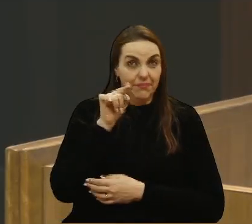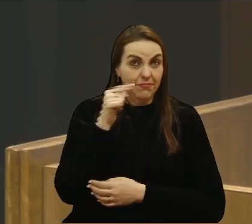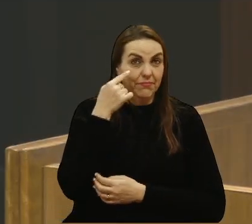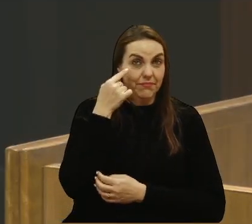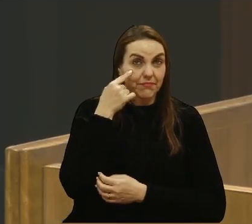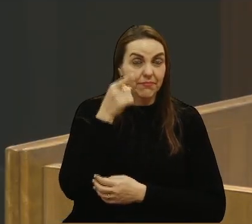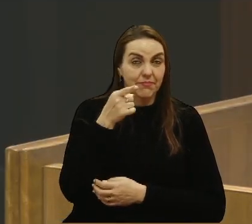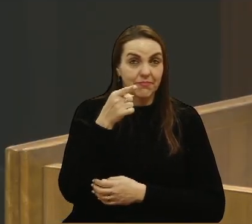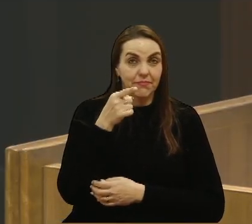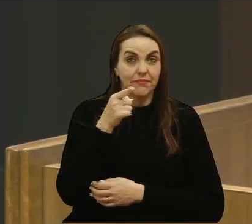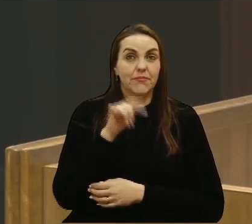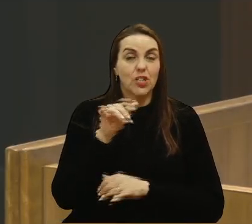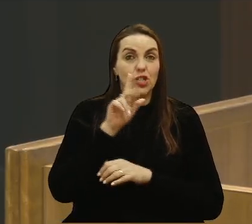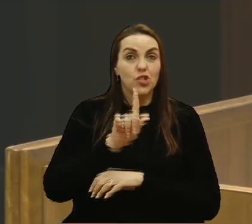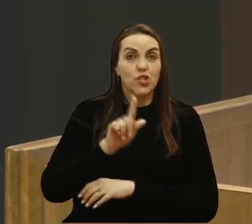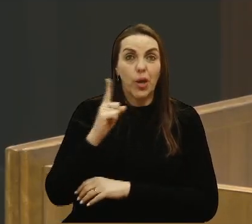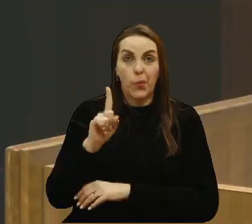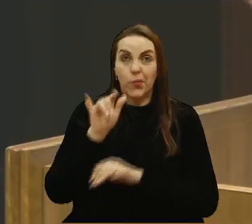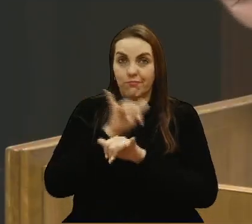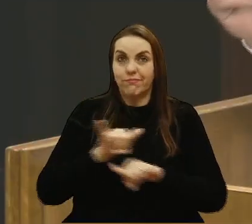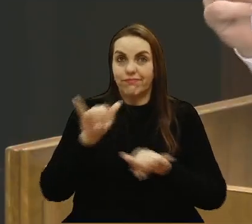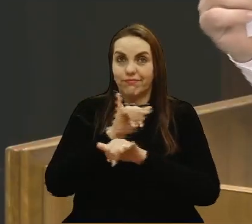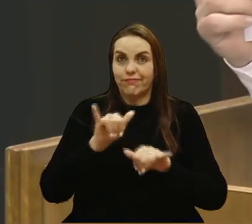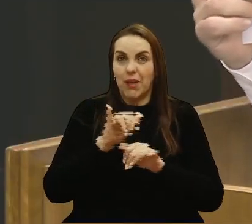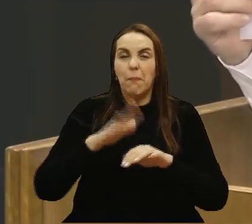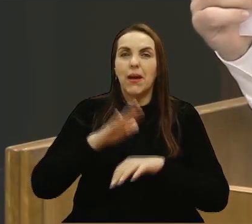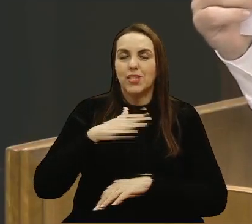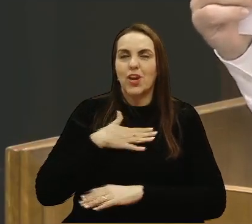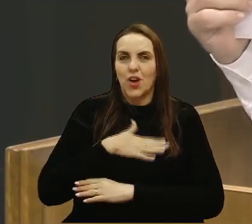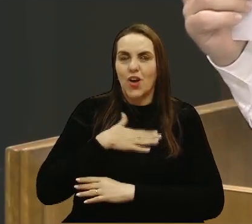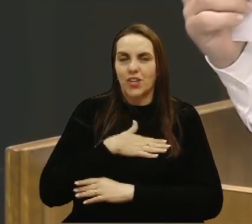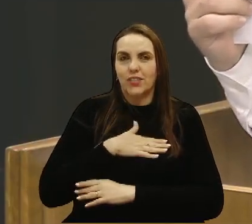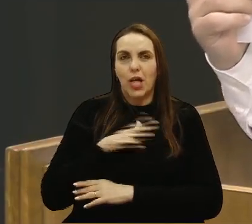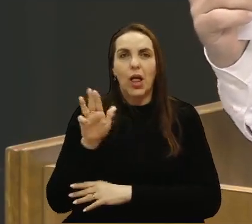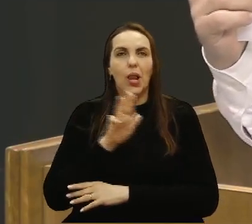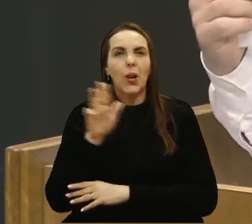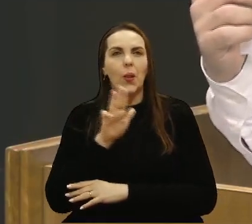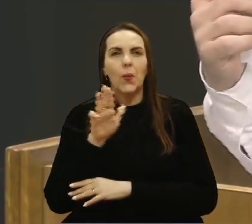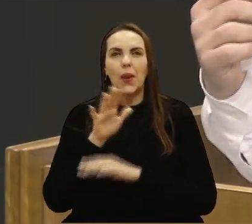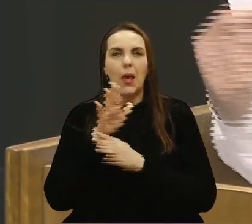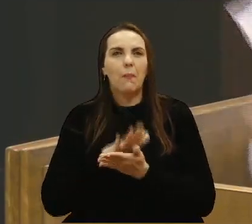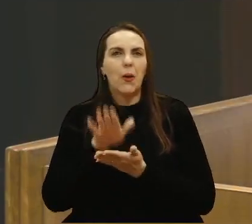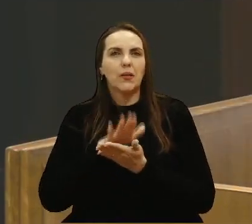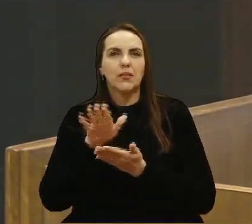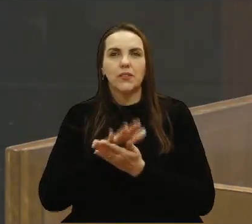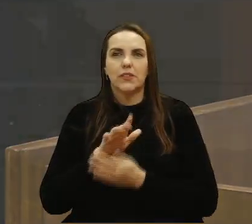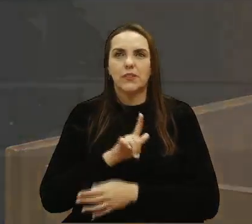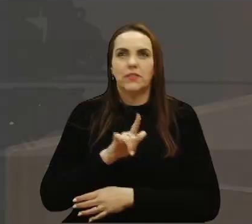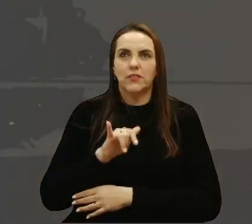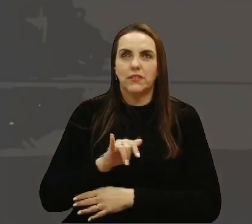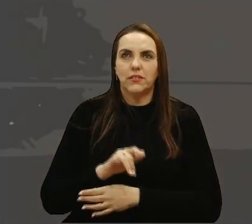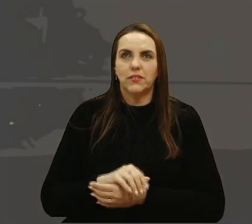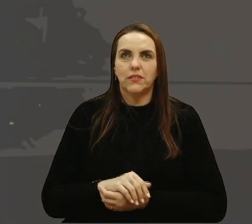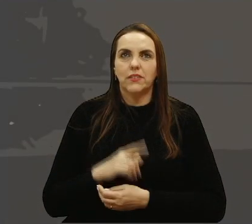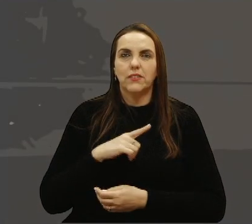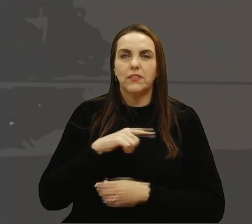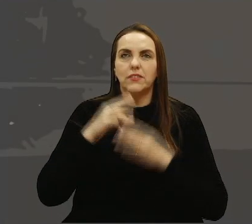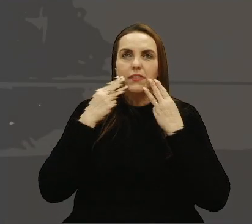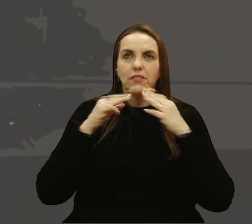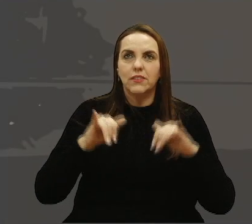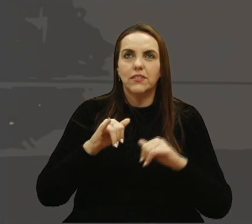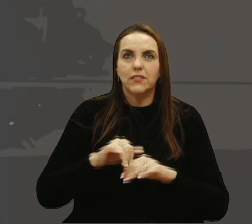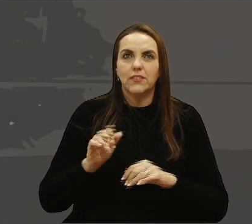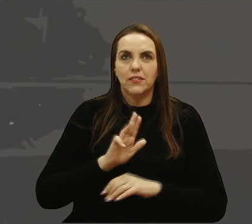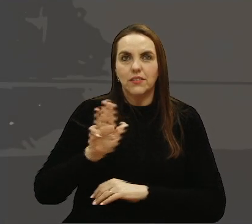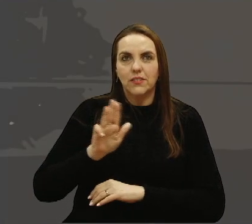matéria do G1, que é onde eles mais gostam. É o canal Lula de Produções, G1. Marketing do Lula. E aqui